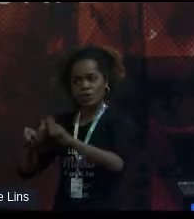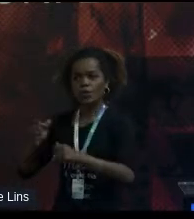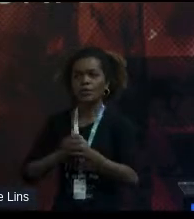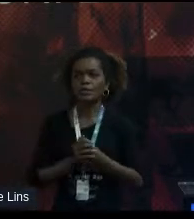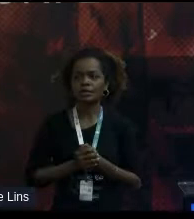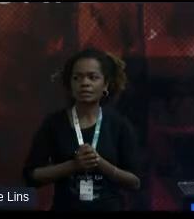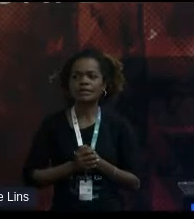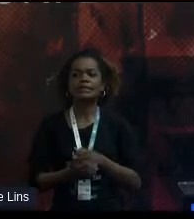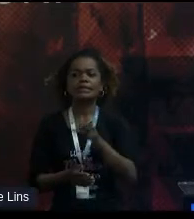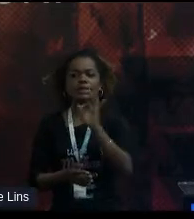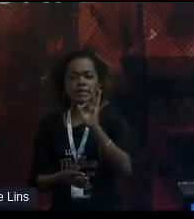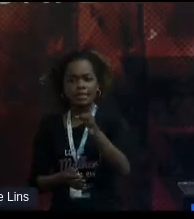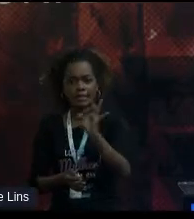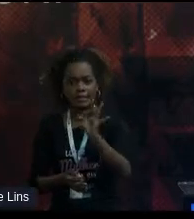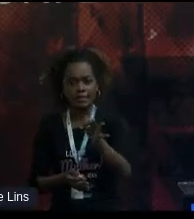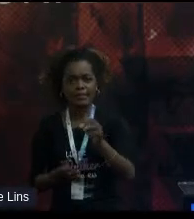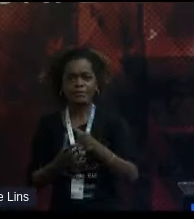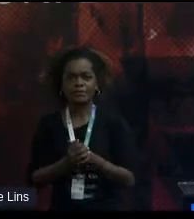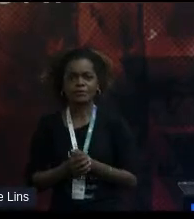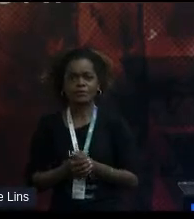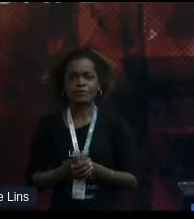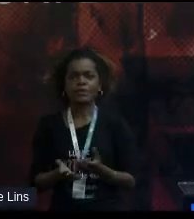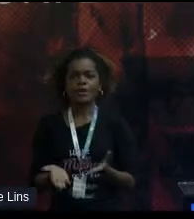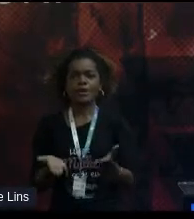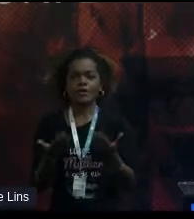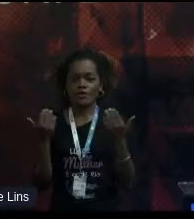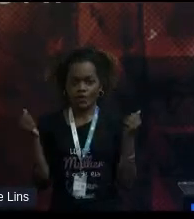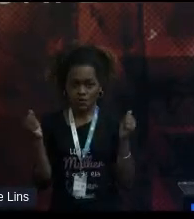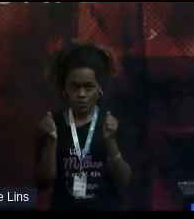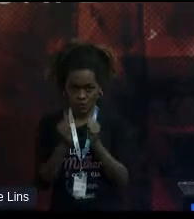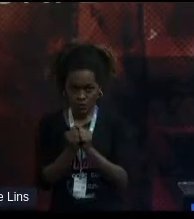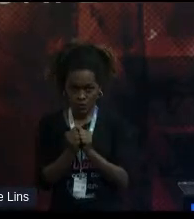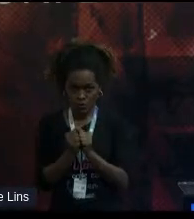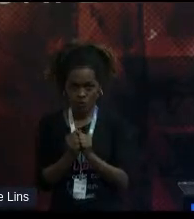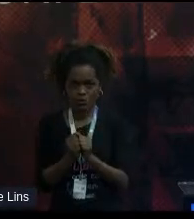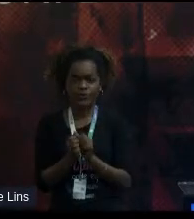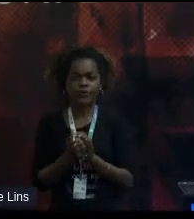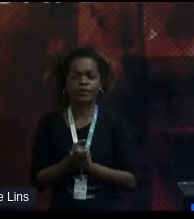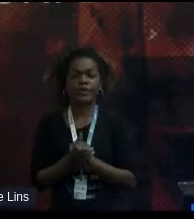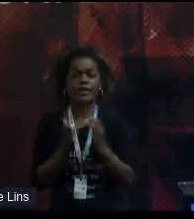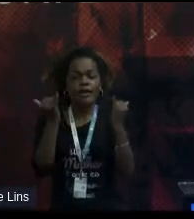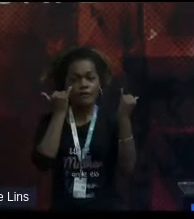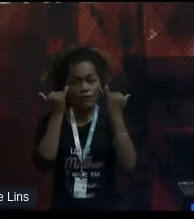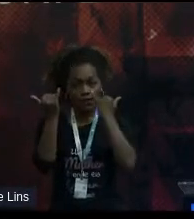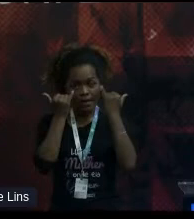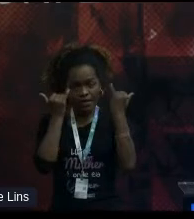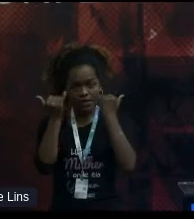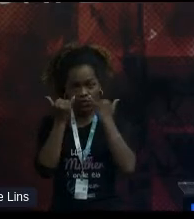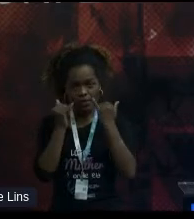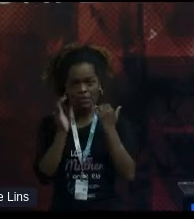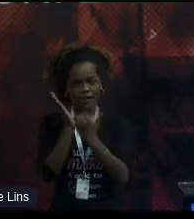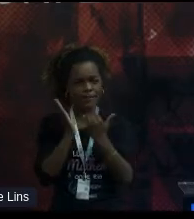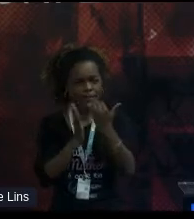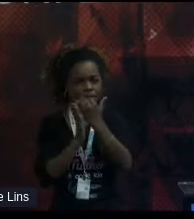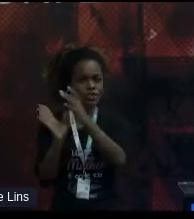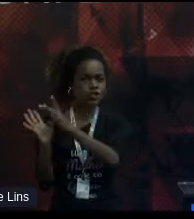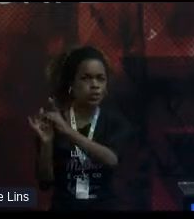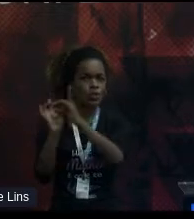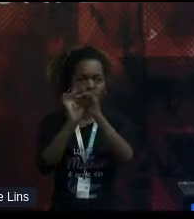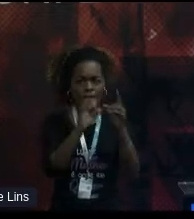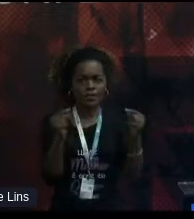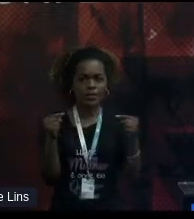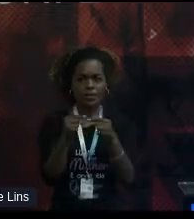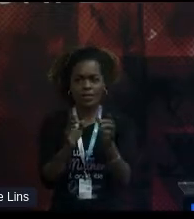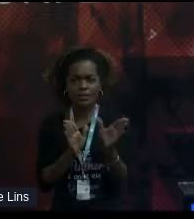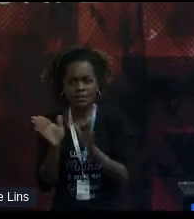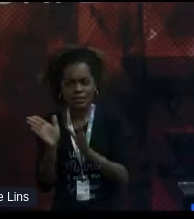Exatamente. E aí vamos trazer aqui um pouquinho, né, de algumas informações para dar um pouco mais de contexto sobre a questão da acessibilidade